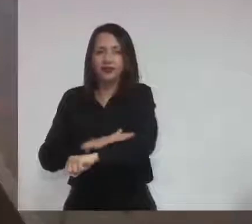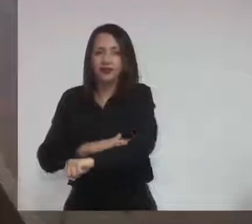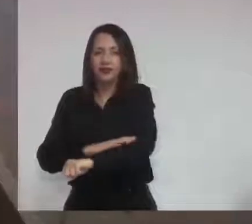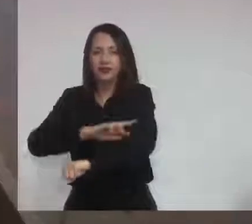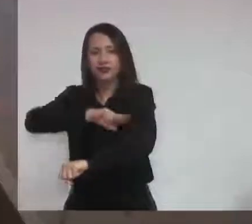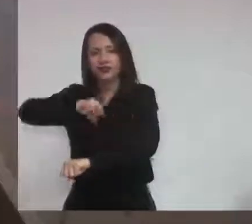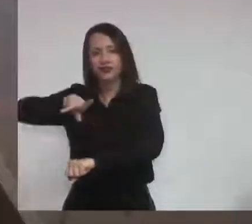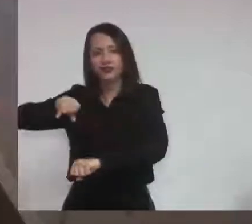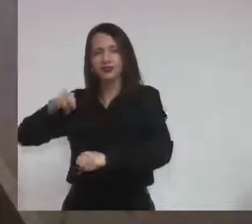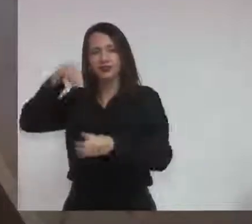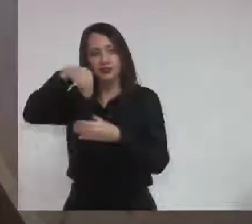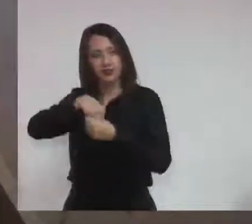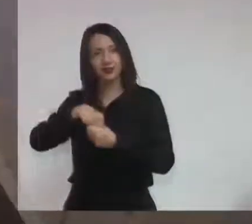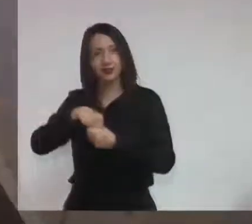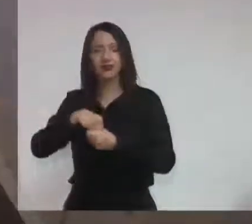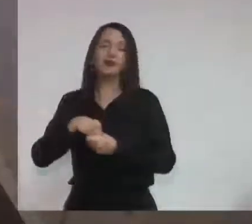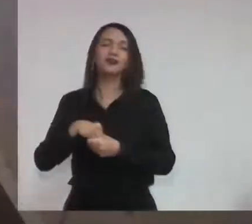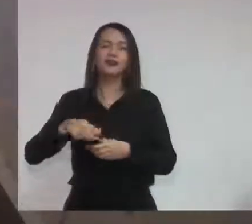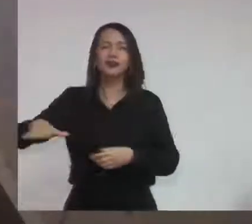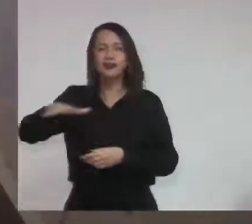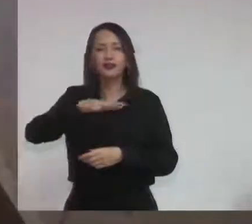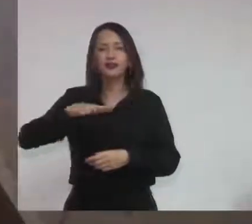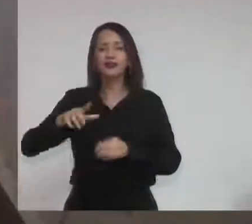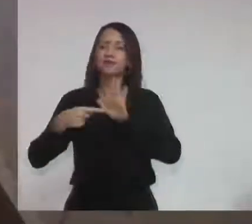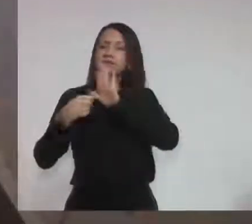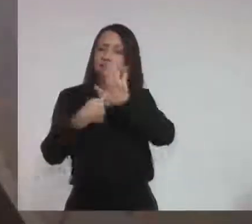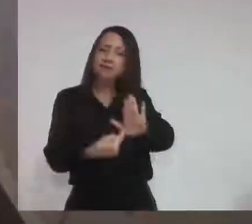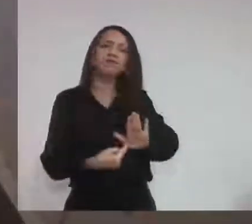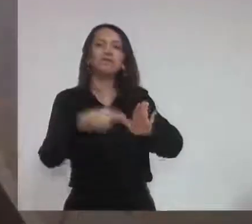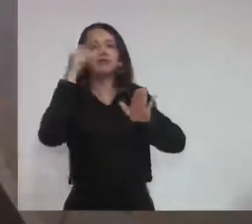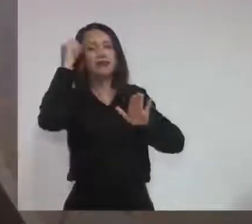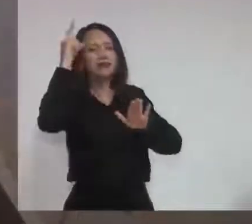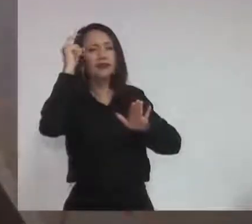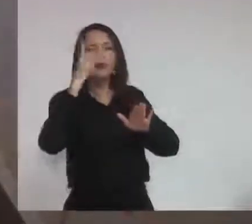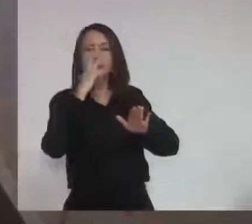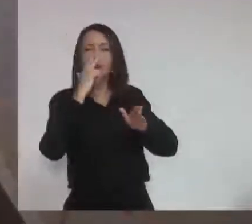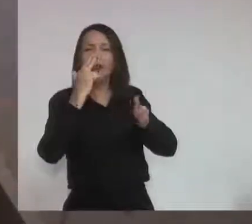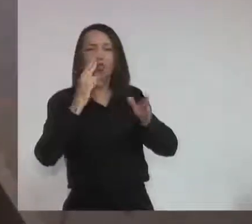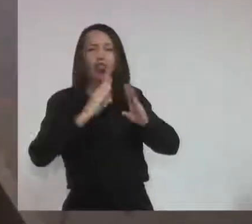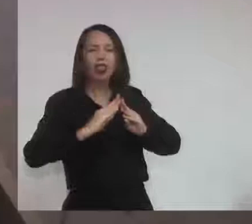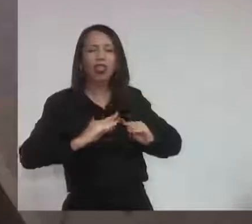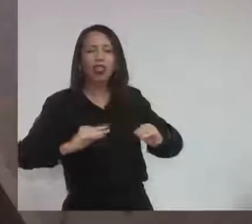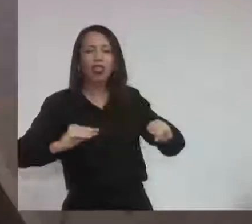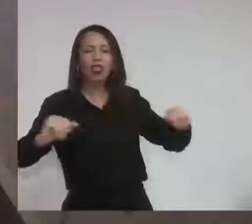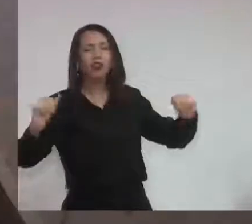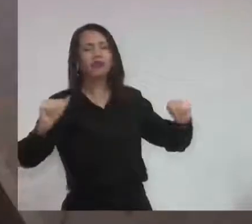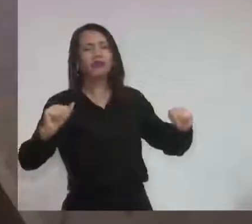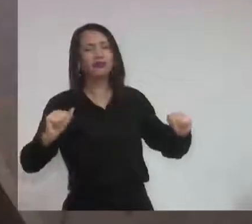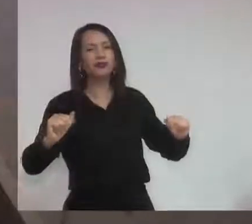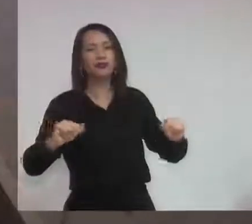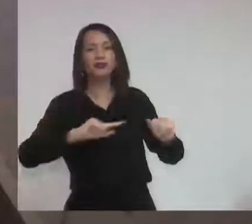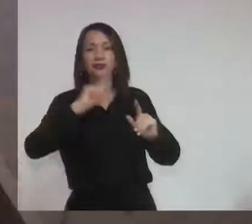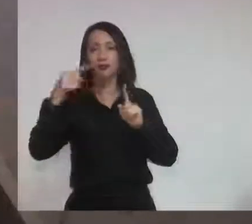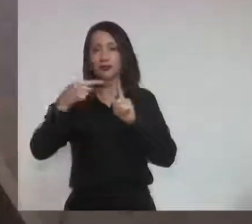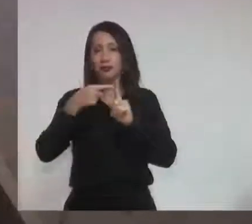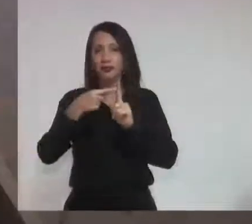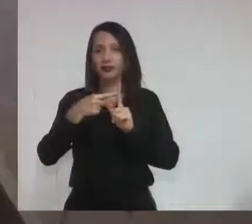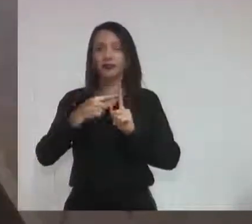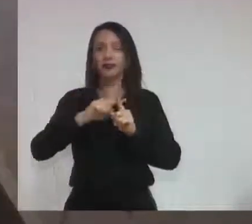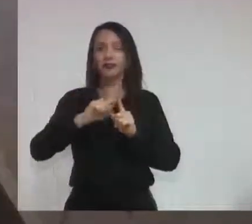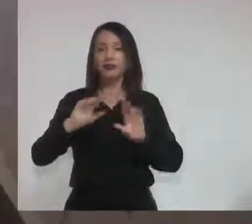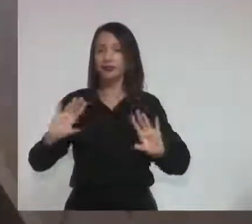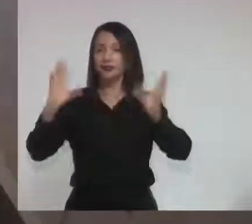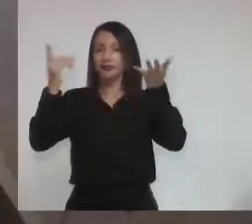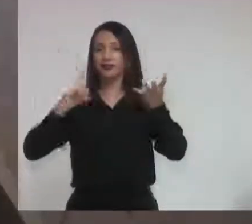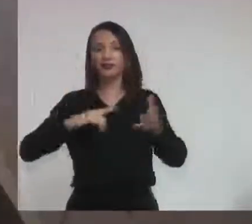desse contexto, e que muitas manifestações culturais vão se perdendo, né? Então, o objetivo deste evento seja no